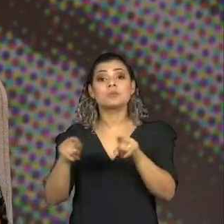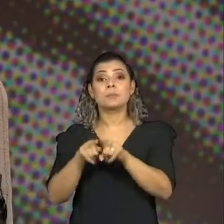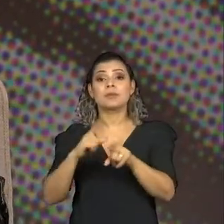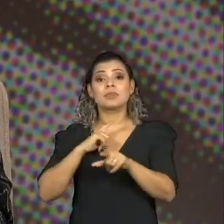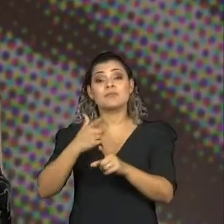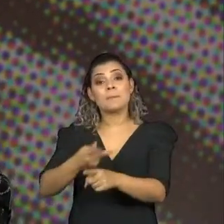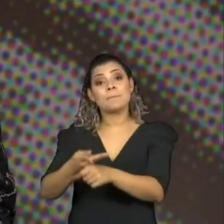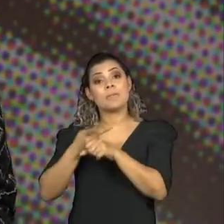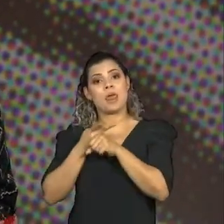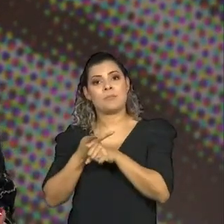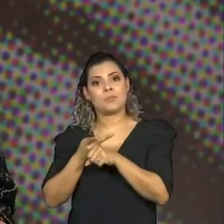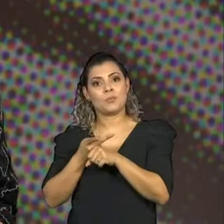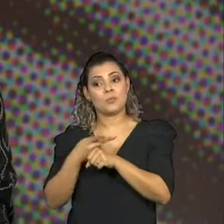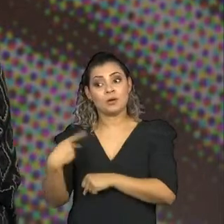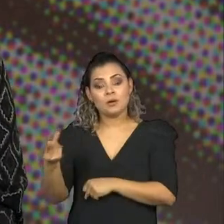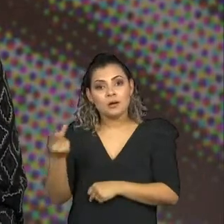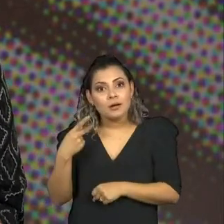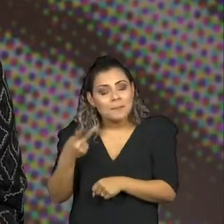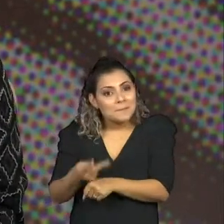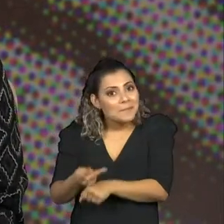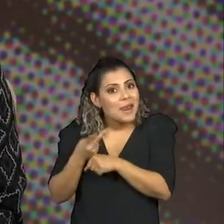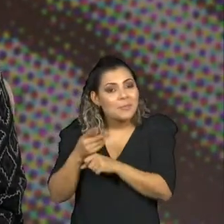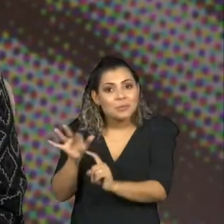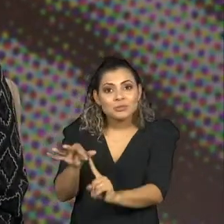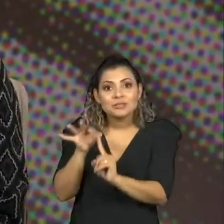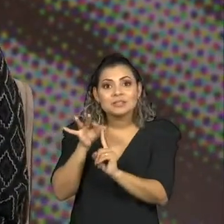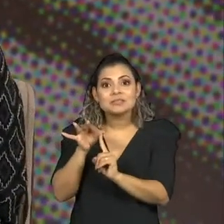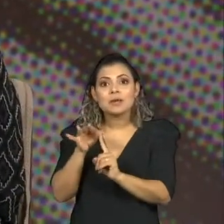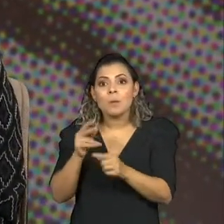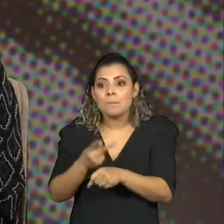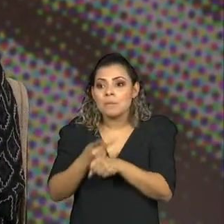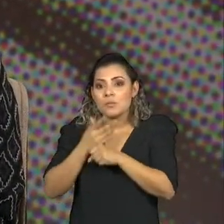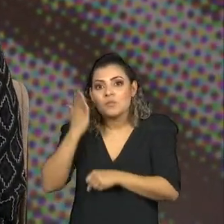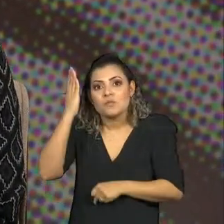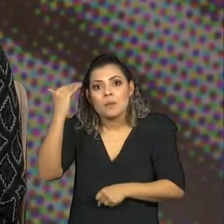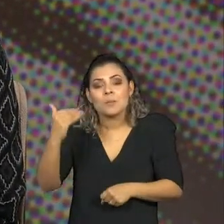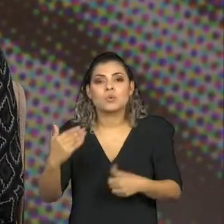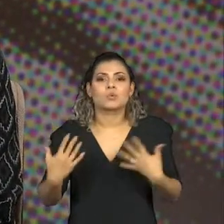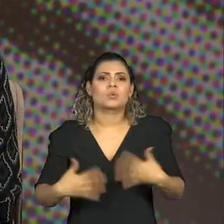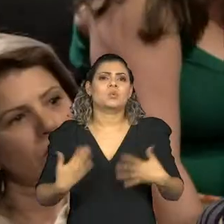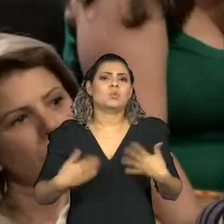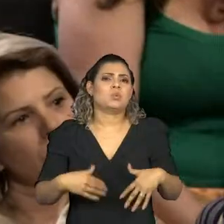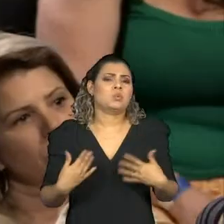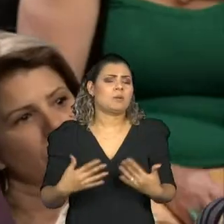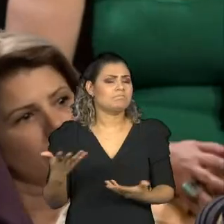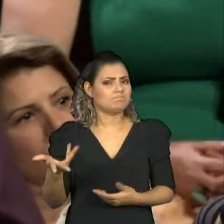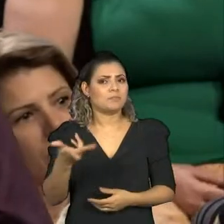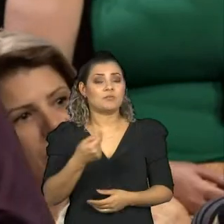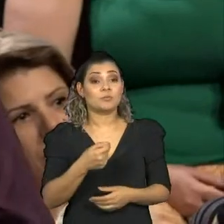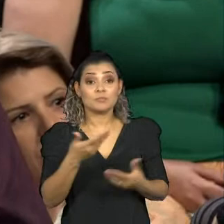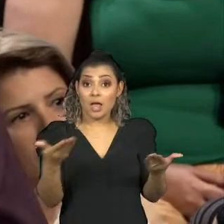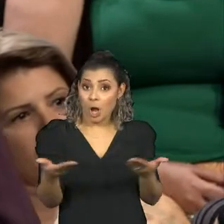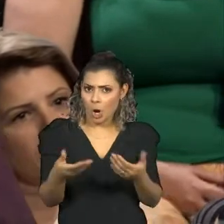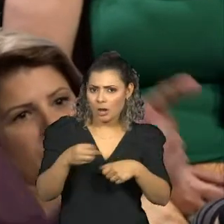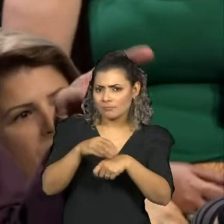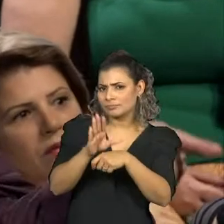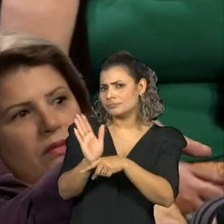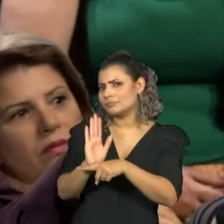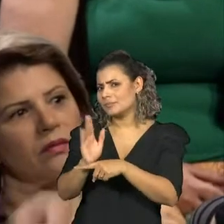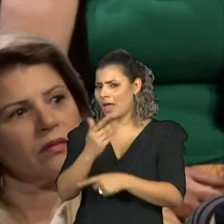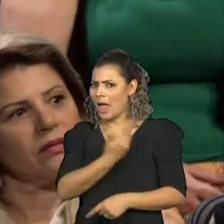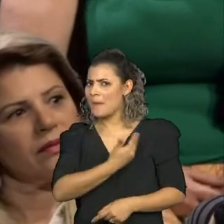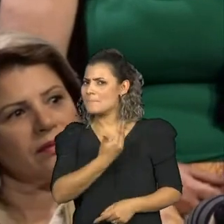coroação da gente da indicação ao Emmy, que foi muito bacana. Não poderia faltar aqui um depoimento do